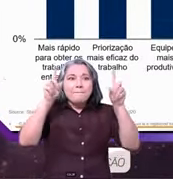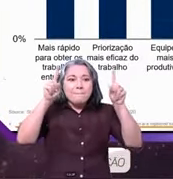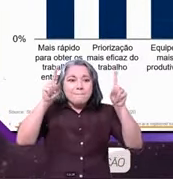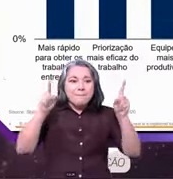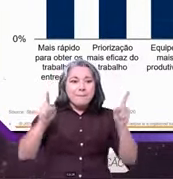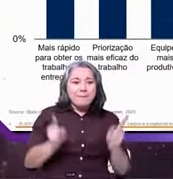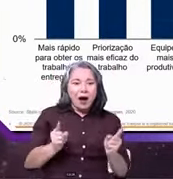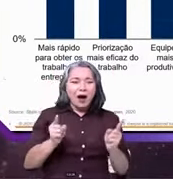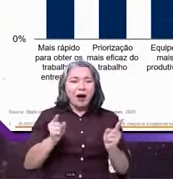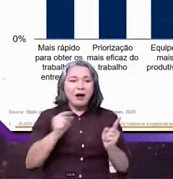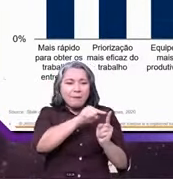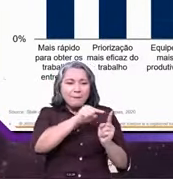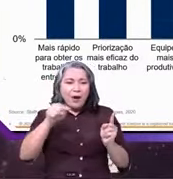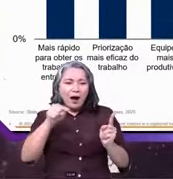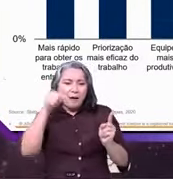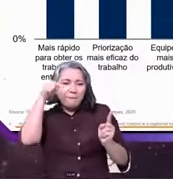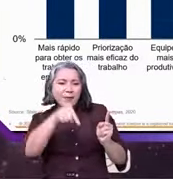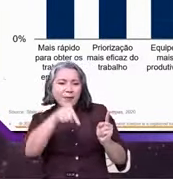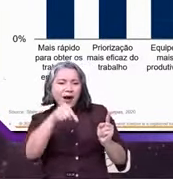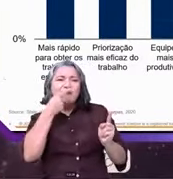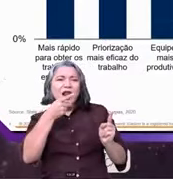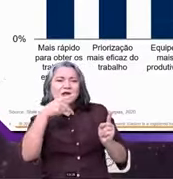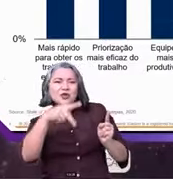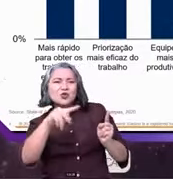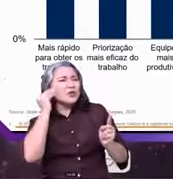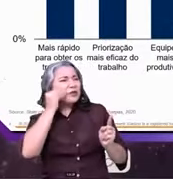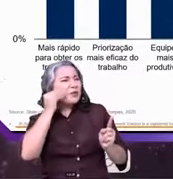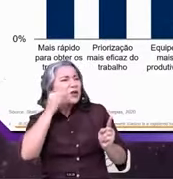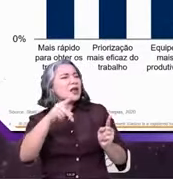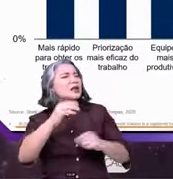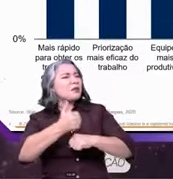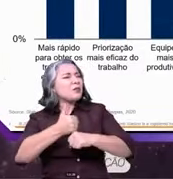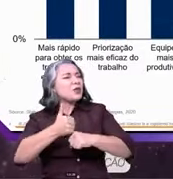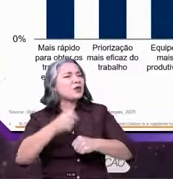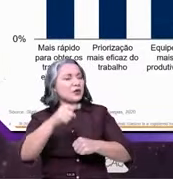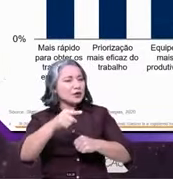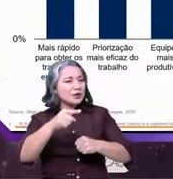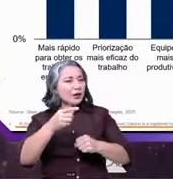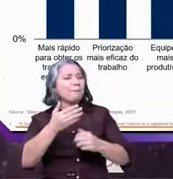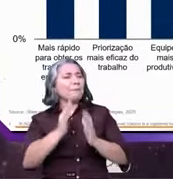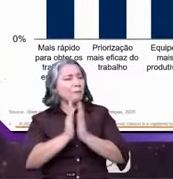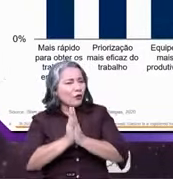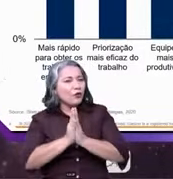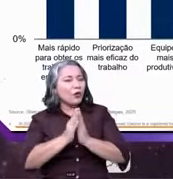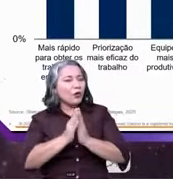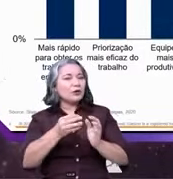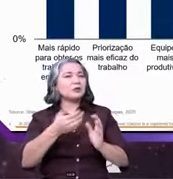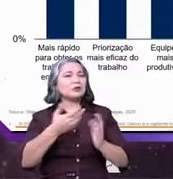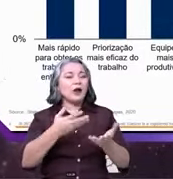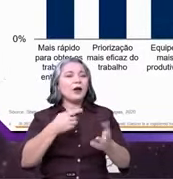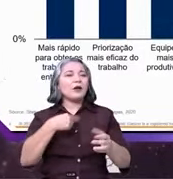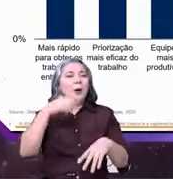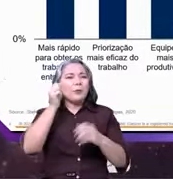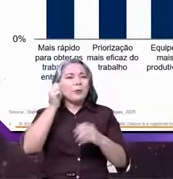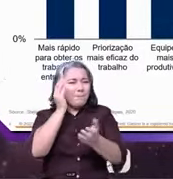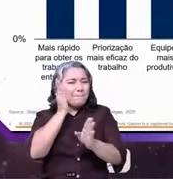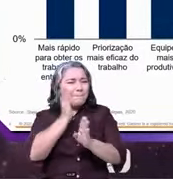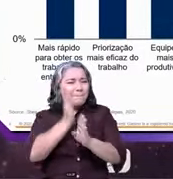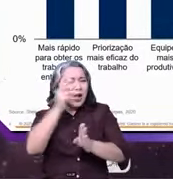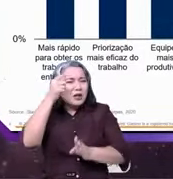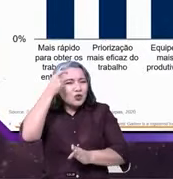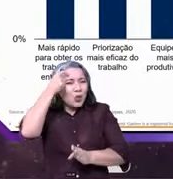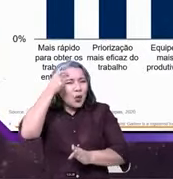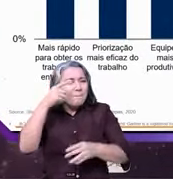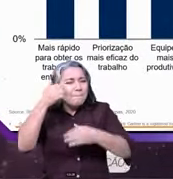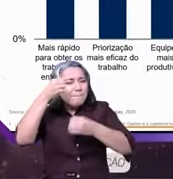falasse um pouquinho a respeito da experiência profissional do senhor, se o senhor me permite interromper o seu raciocínio. É porque eu